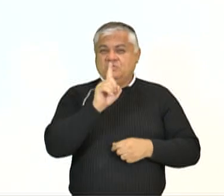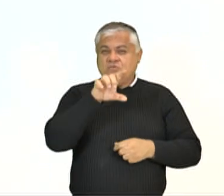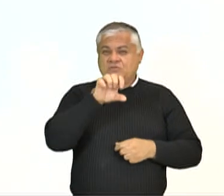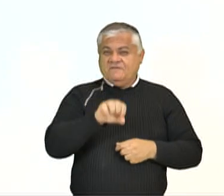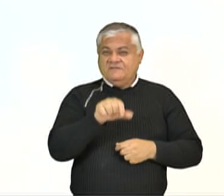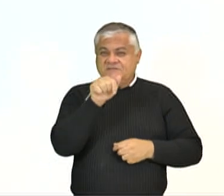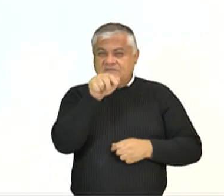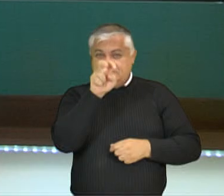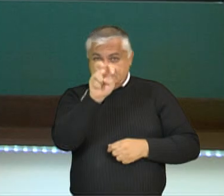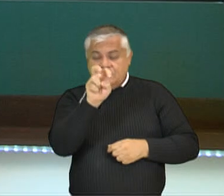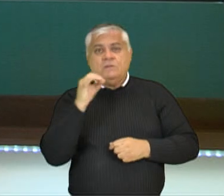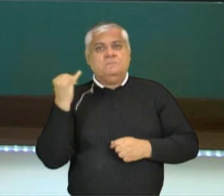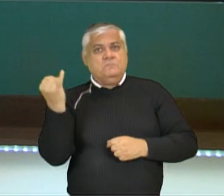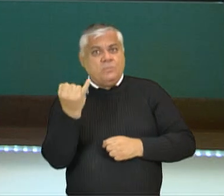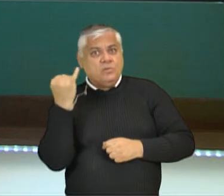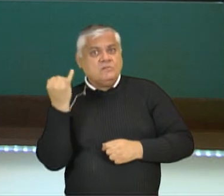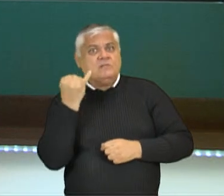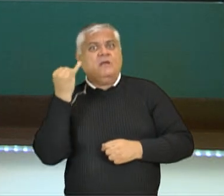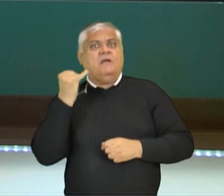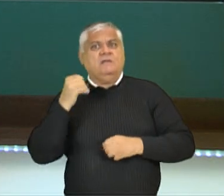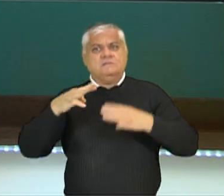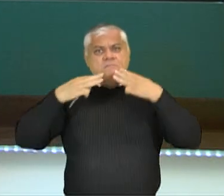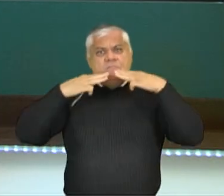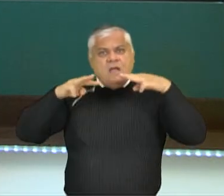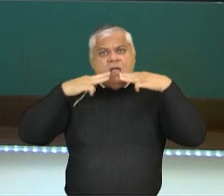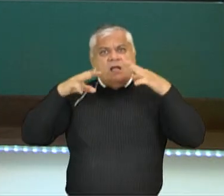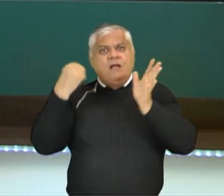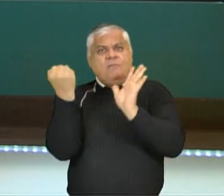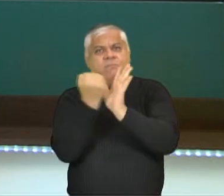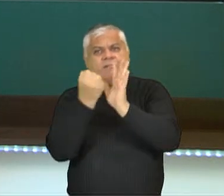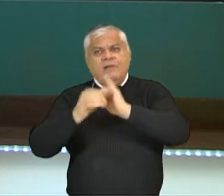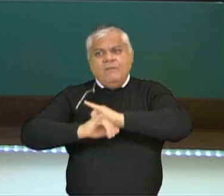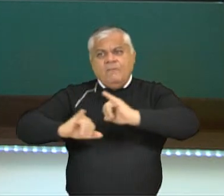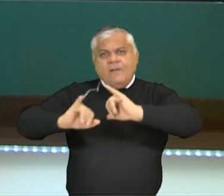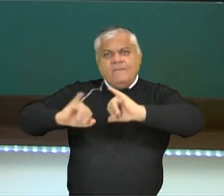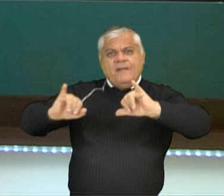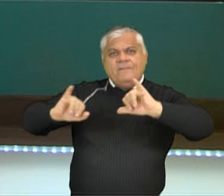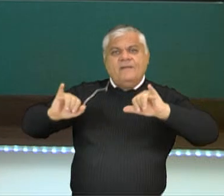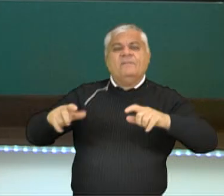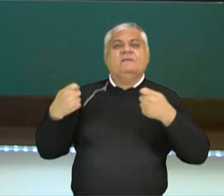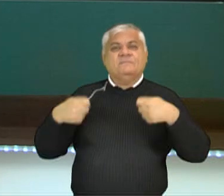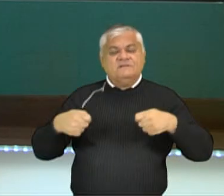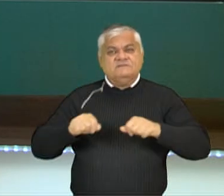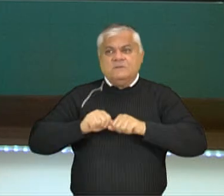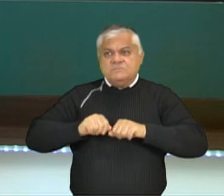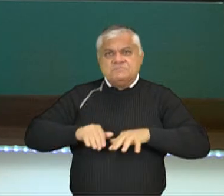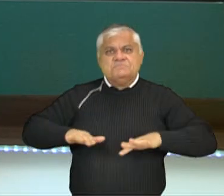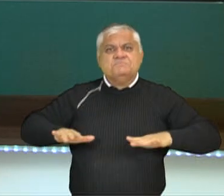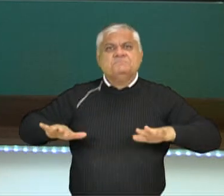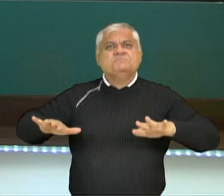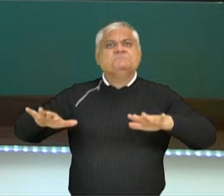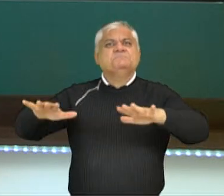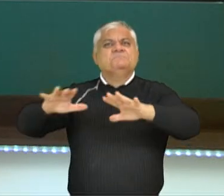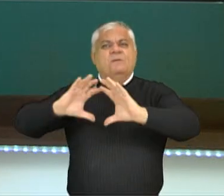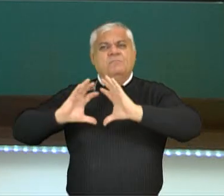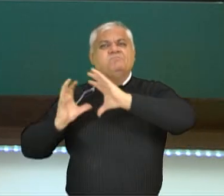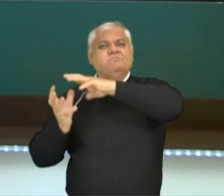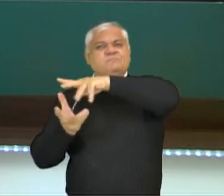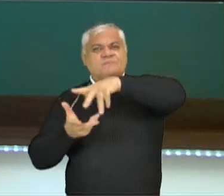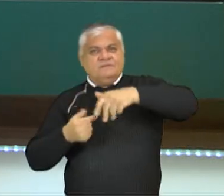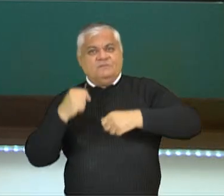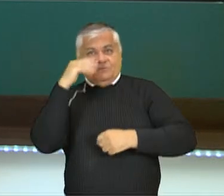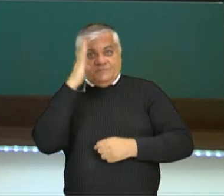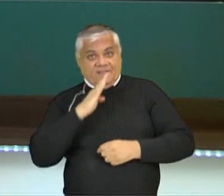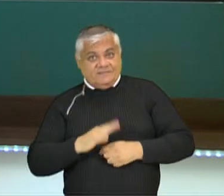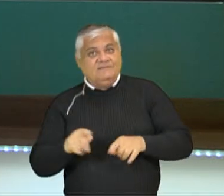era importante ter o marketing ali dentro do voleibol para que isso fosse expandido cada vez mais. Então,